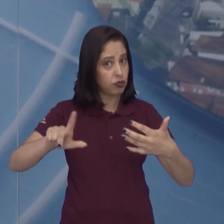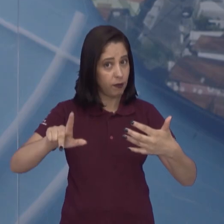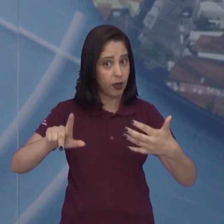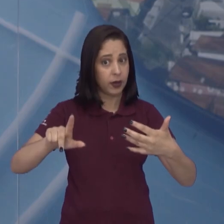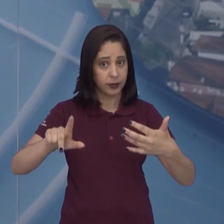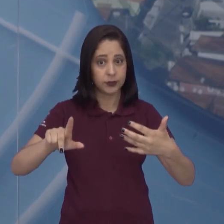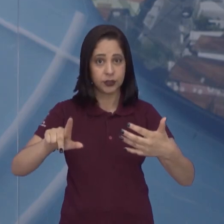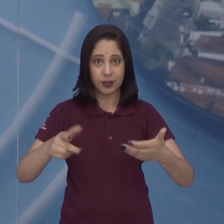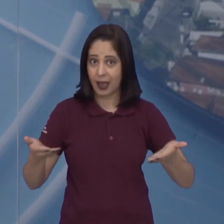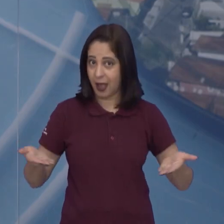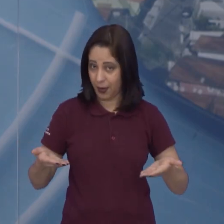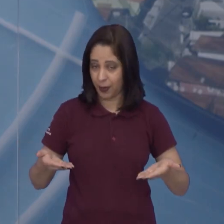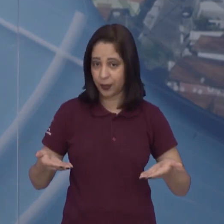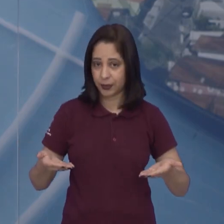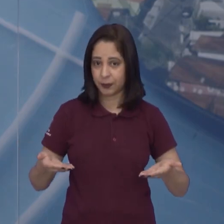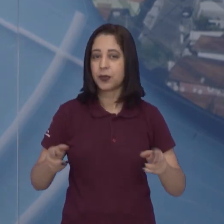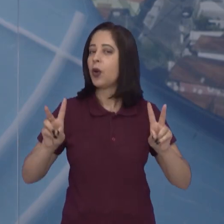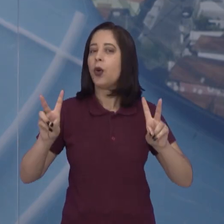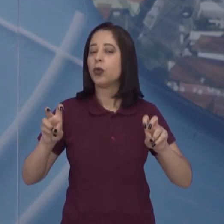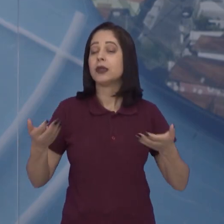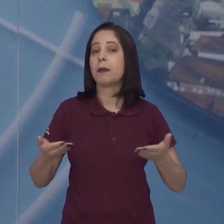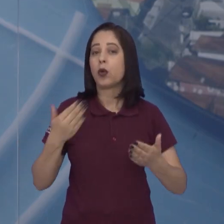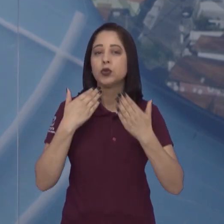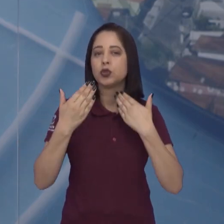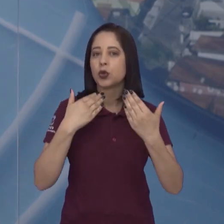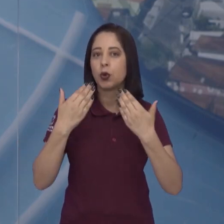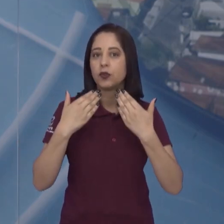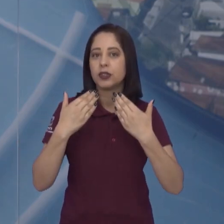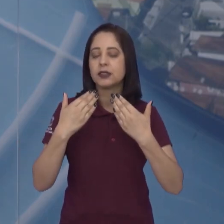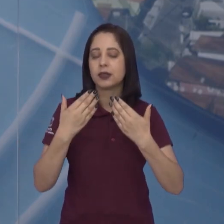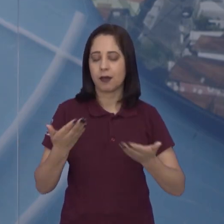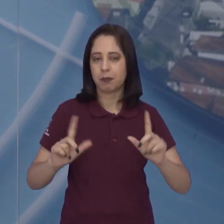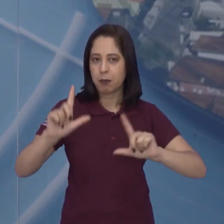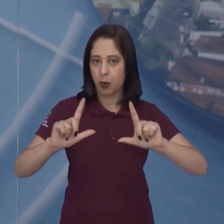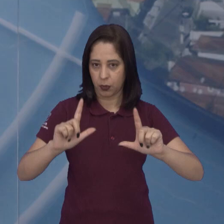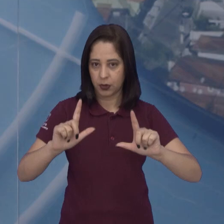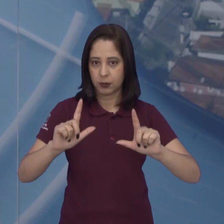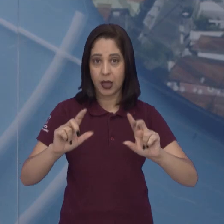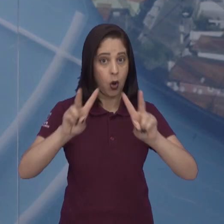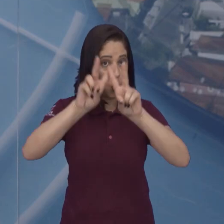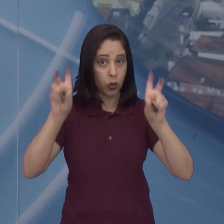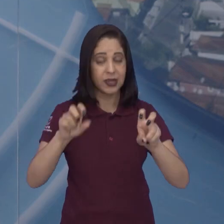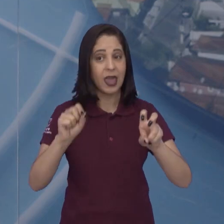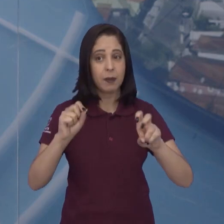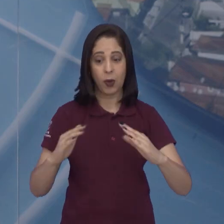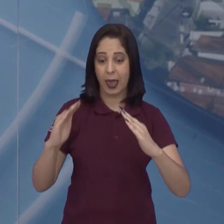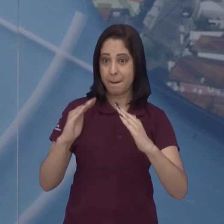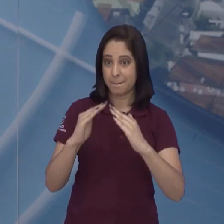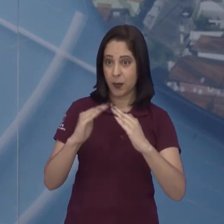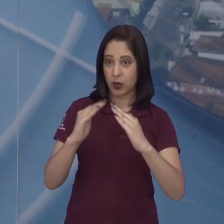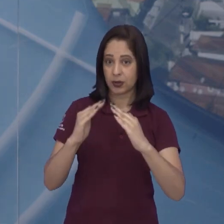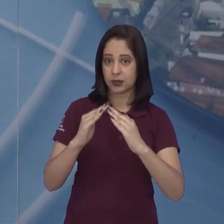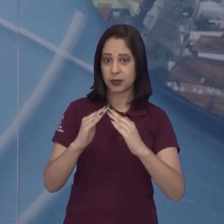ainda mais nos dias de hoje. E é sobre isso que vamos conversar no Diálogos de hoje. O tema é habitação e